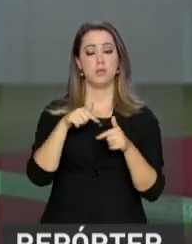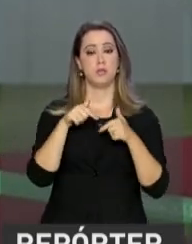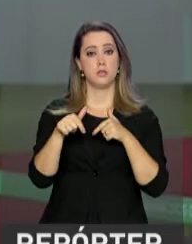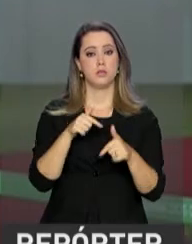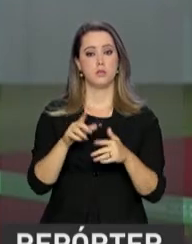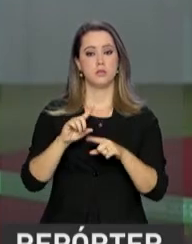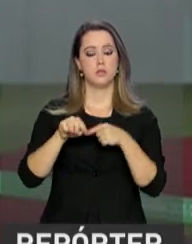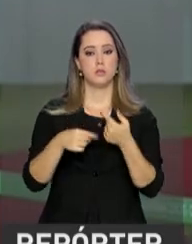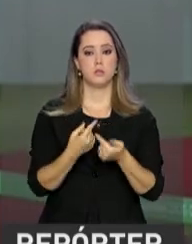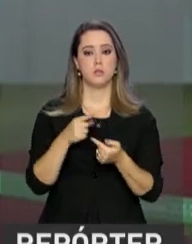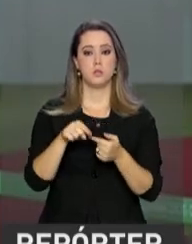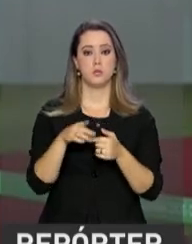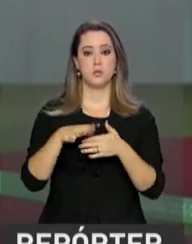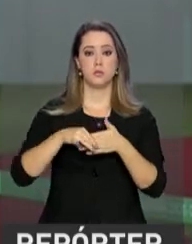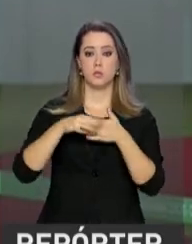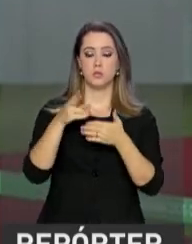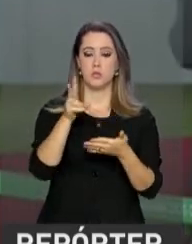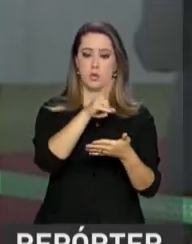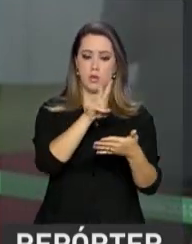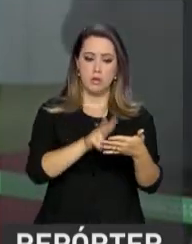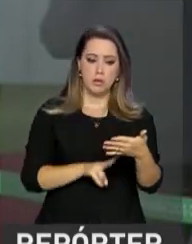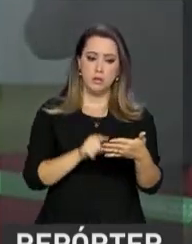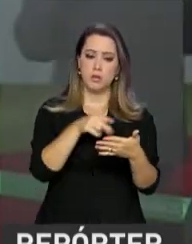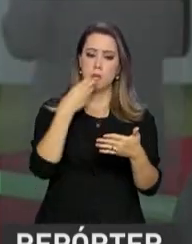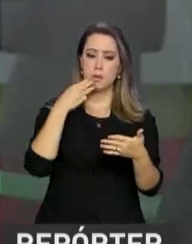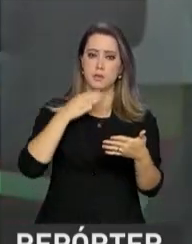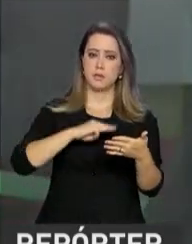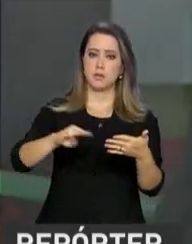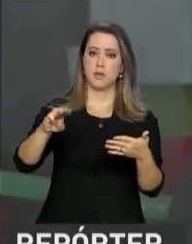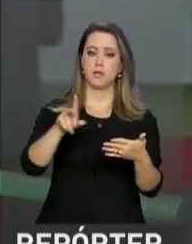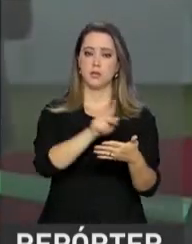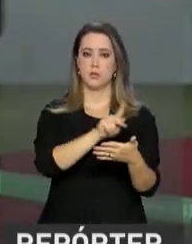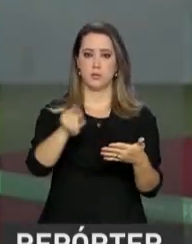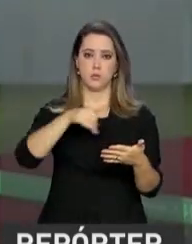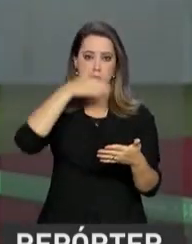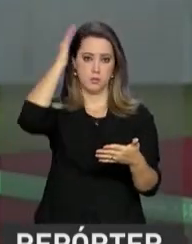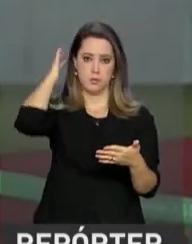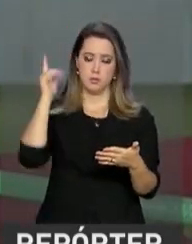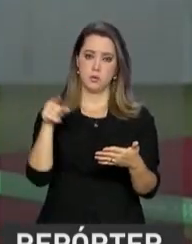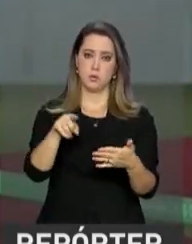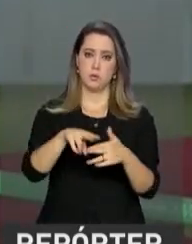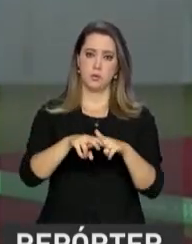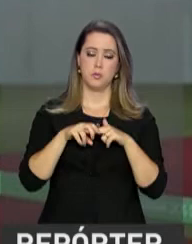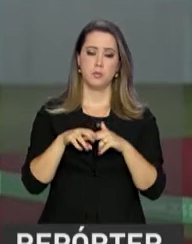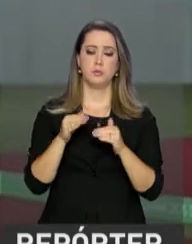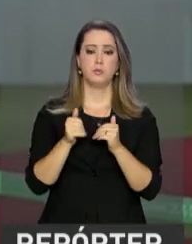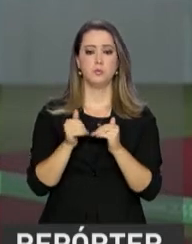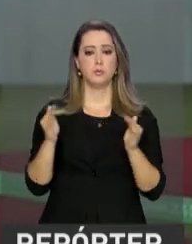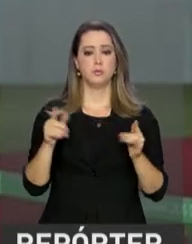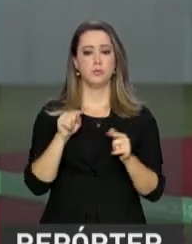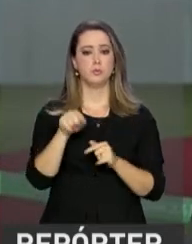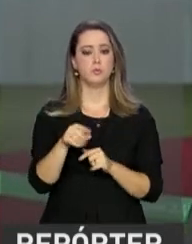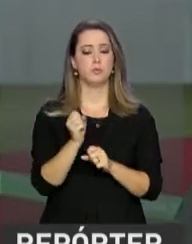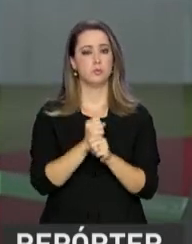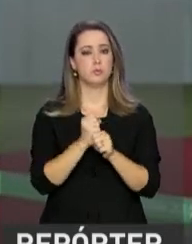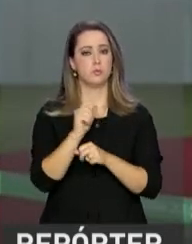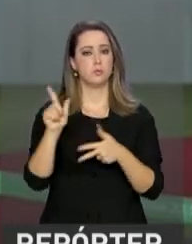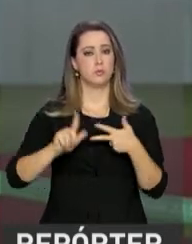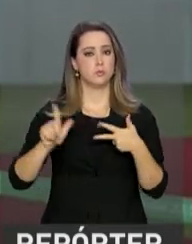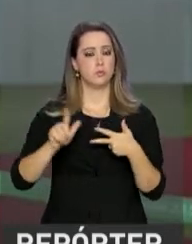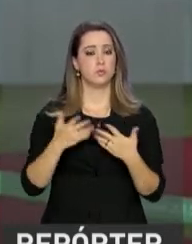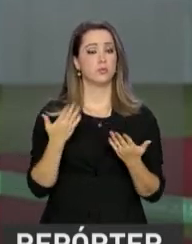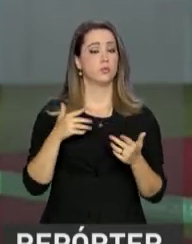fazer a abertura será lida a mensagem enviada pelo presidente michel temer por ocasião da inauguração do ano legislativo